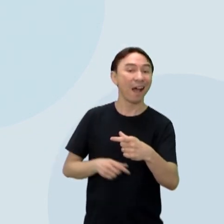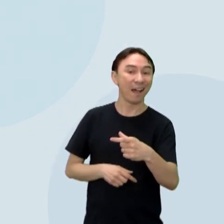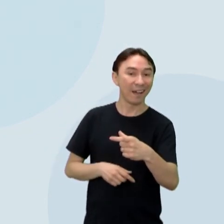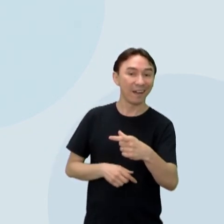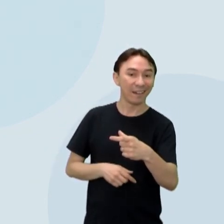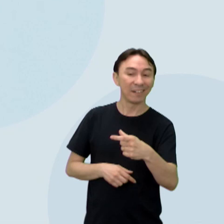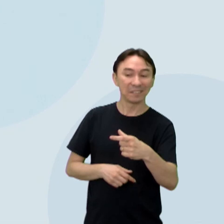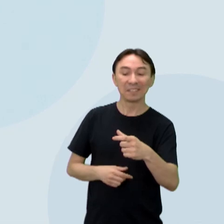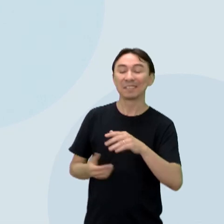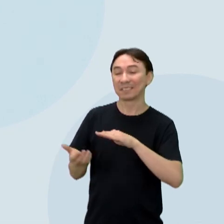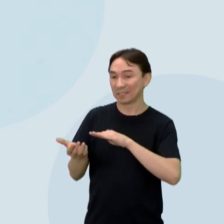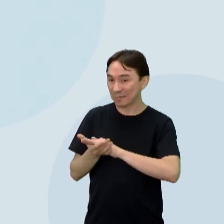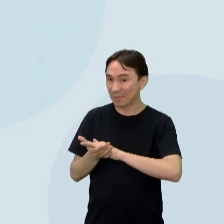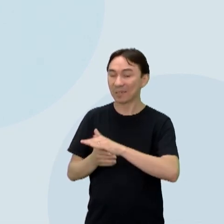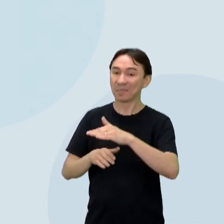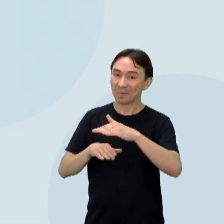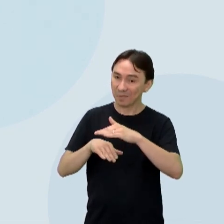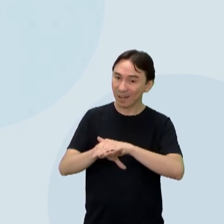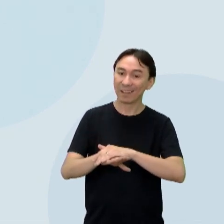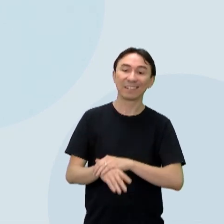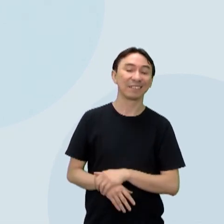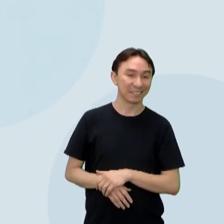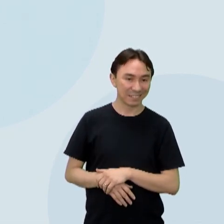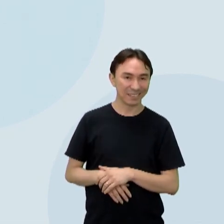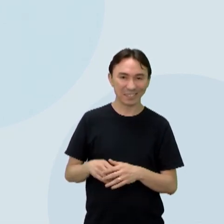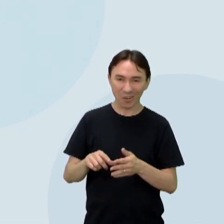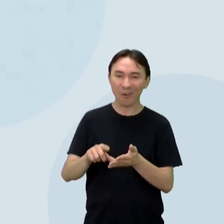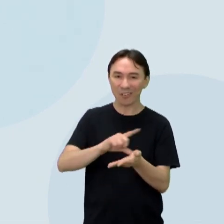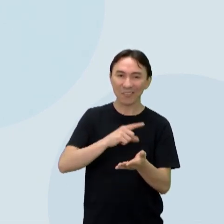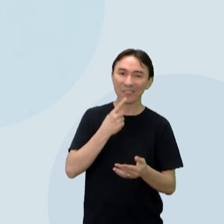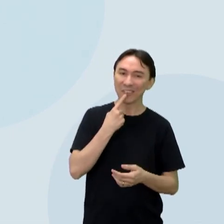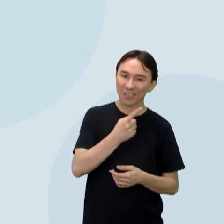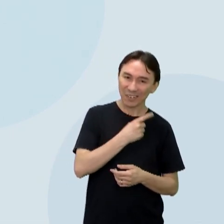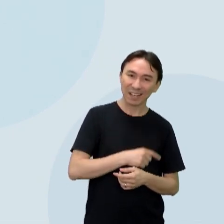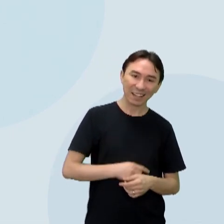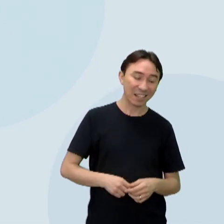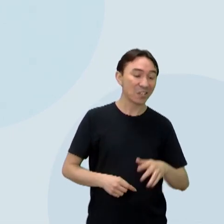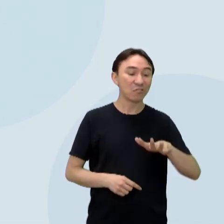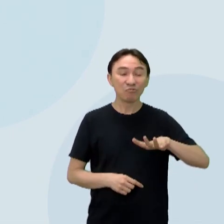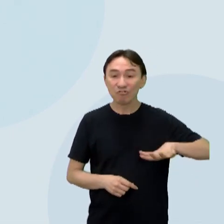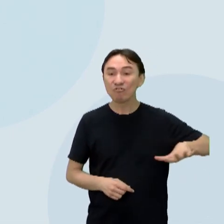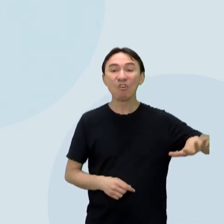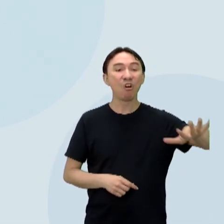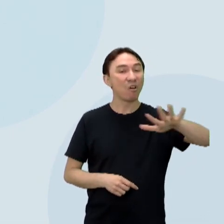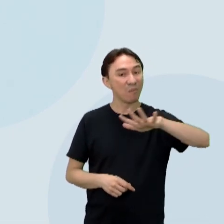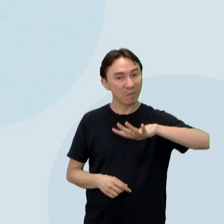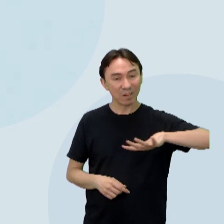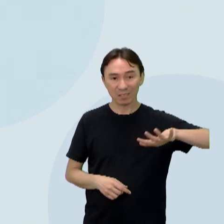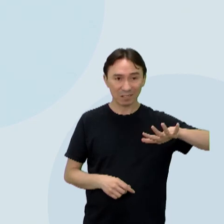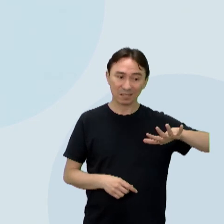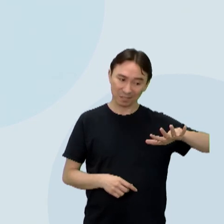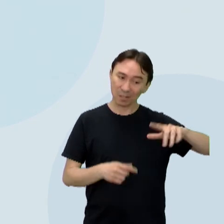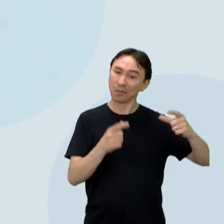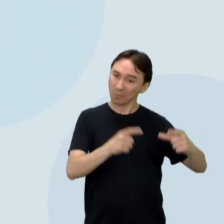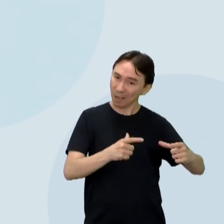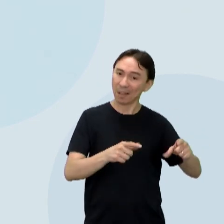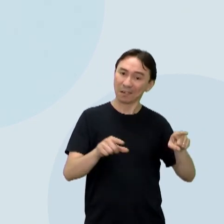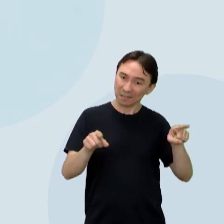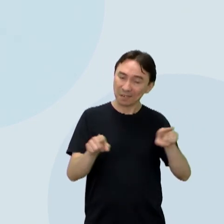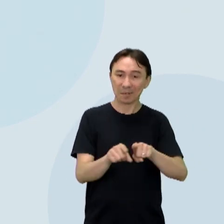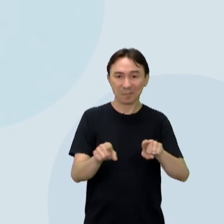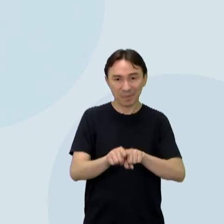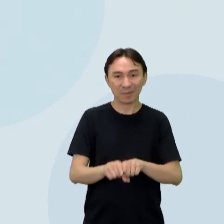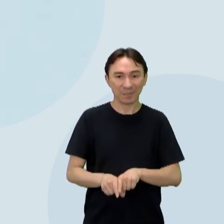sapatos. E ele tinha dito antes que estava em toda parte. Toda parte também é lugar. Isso. Né? Onde